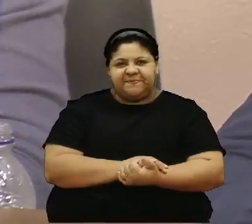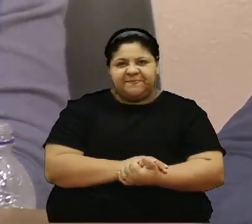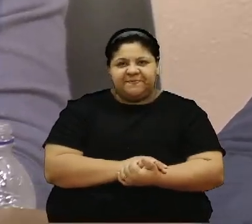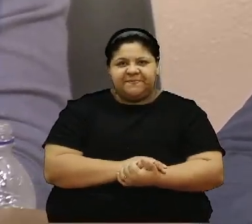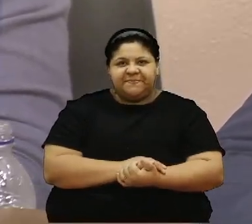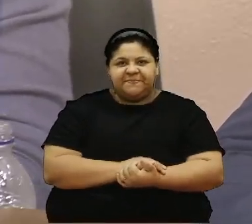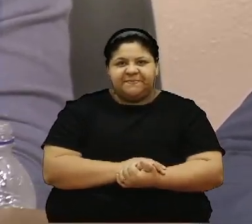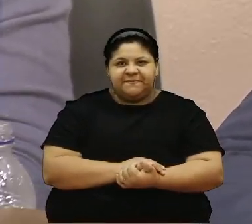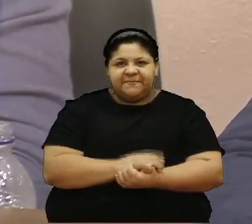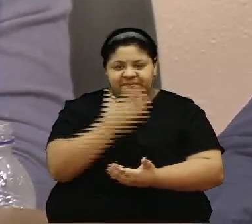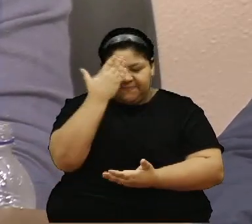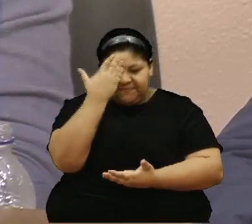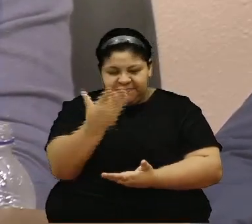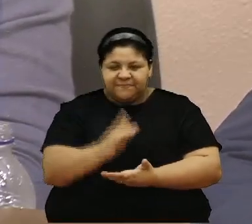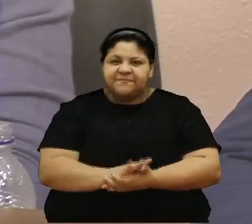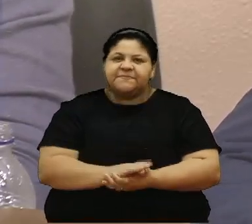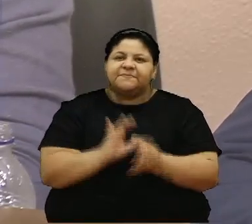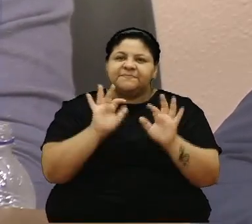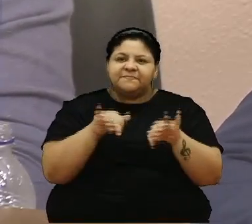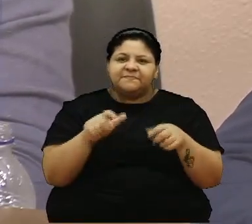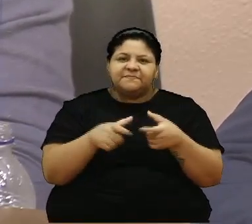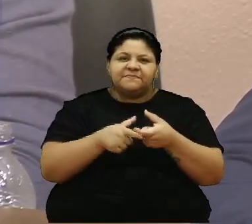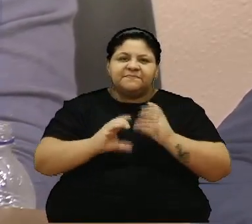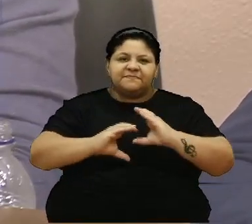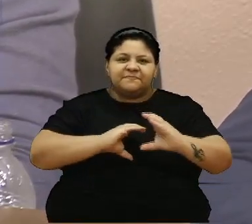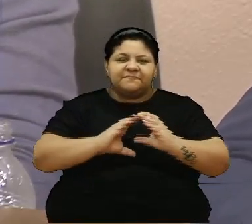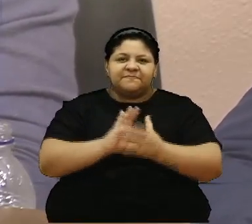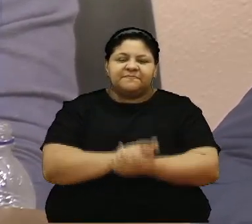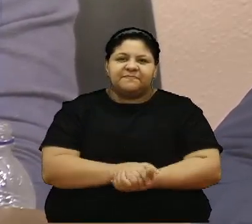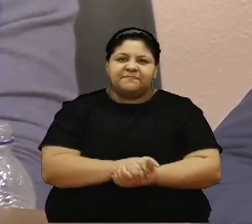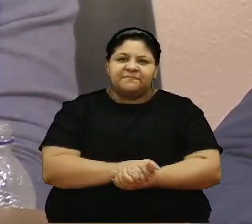Encerrada as pequenas comunicações. Com a anuência